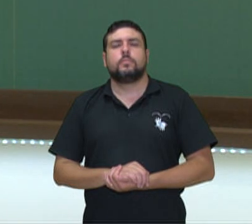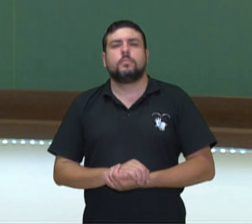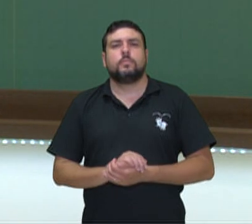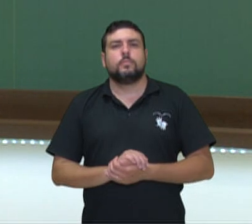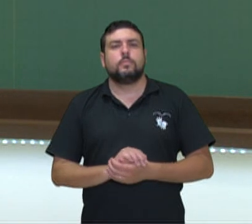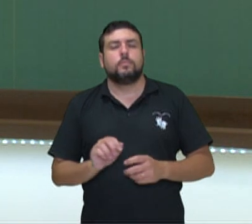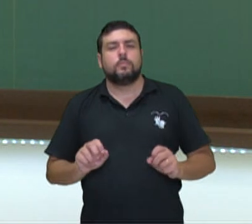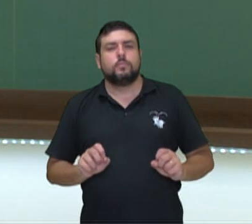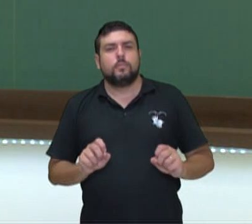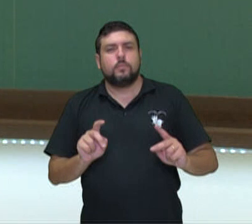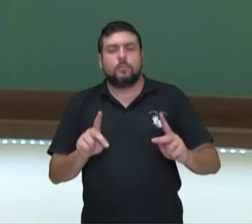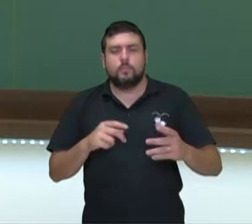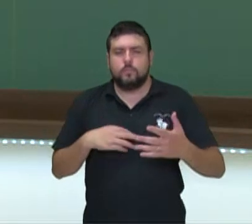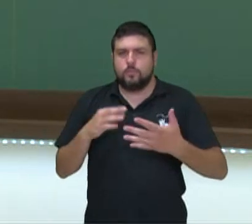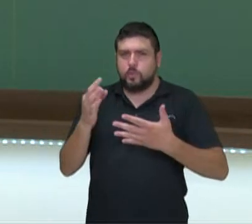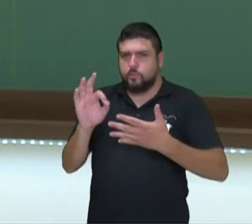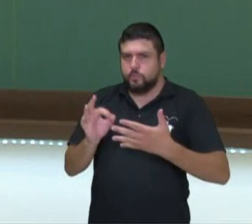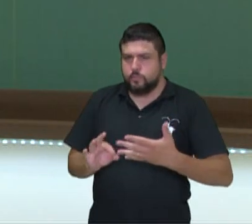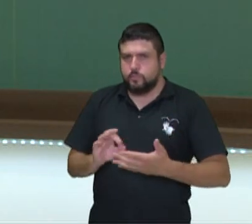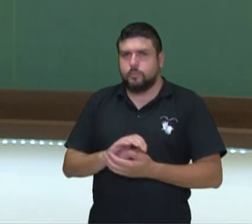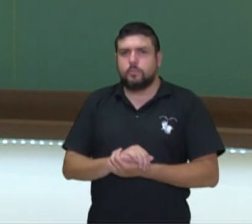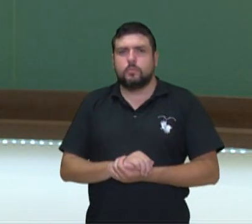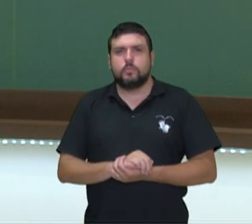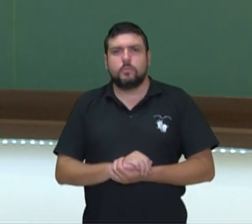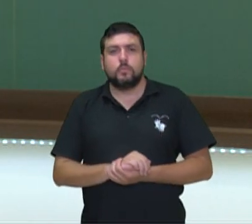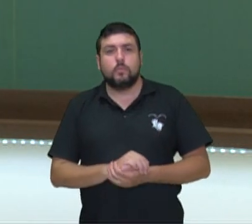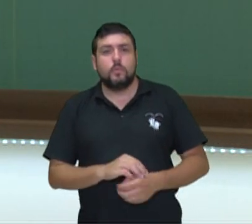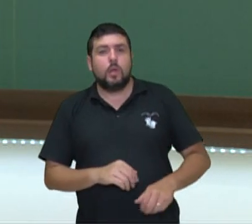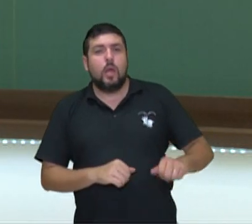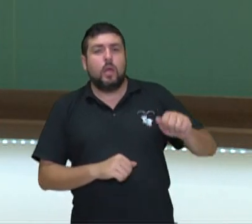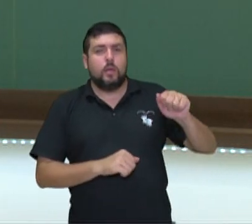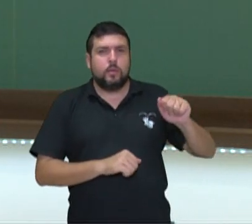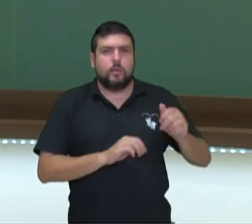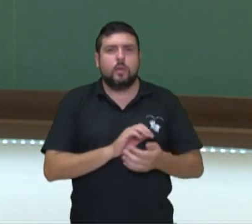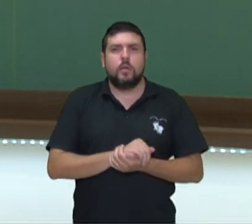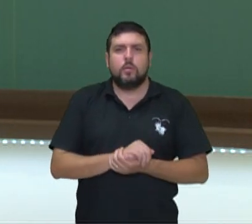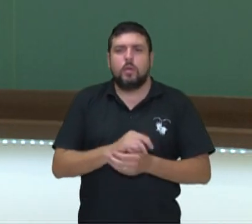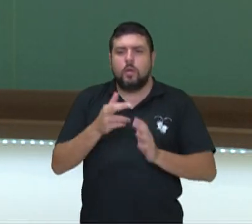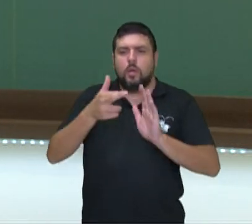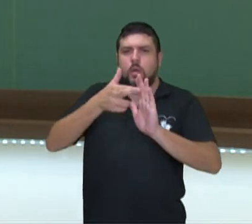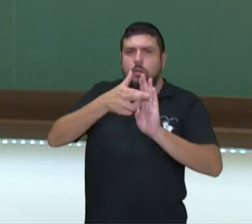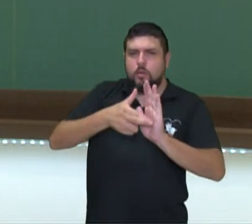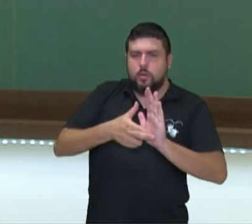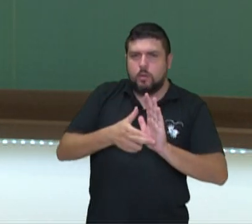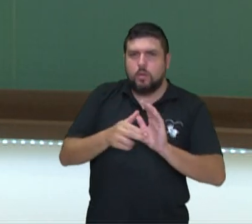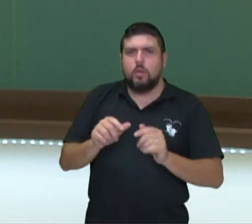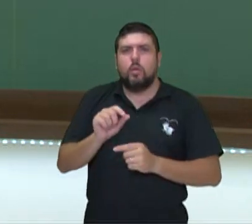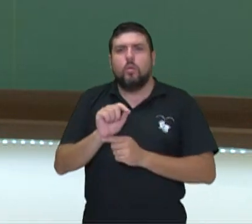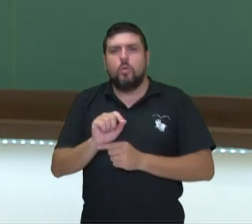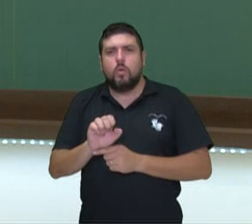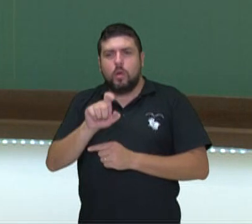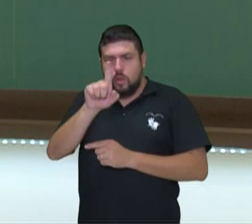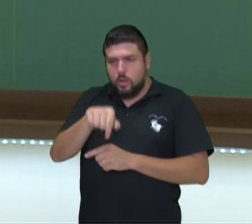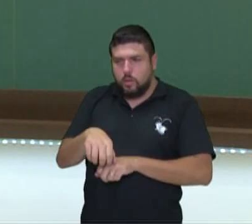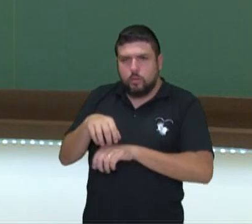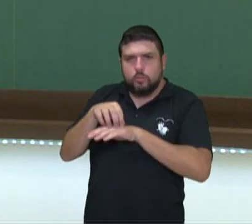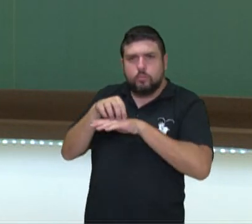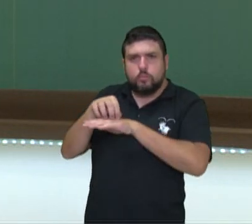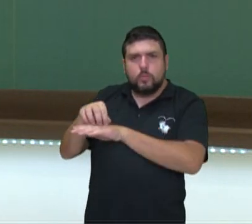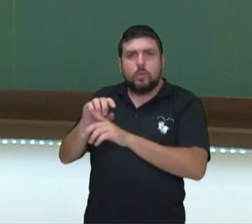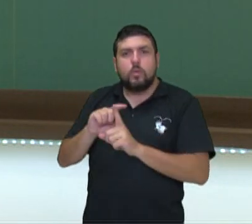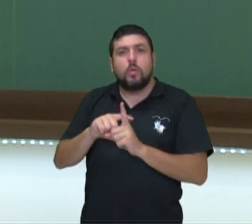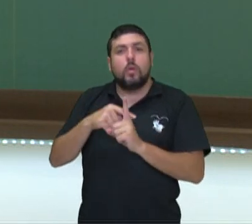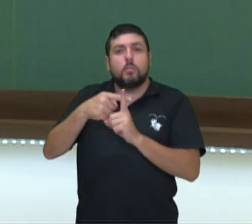Vamos corrigir então aqui e ver o que aconteceu. Letra A, lei de formação dessa função, valor fixo mais valor por cada